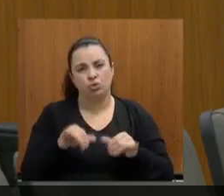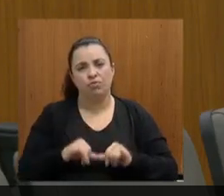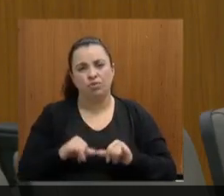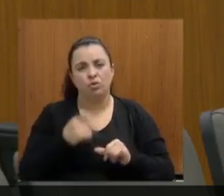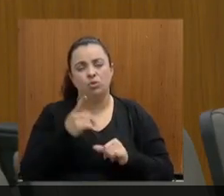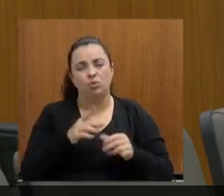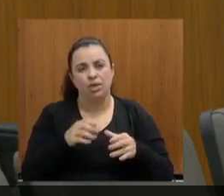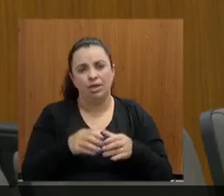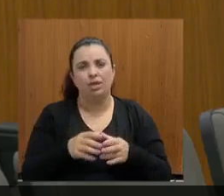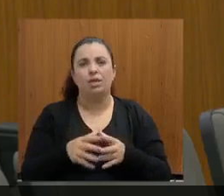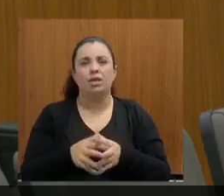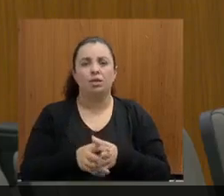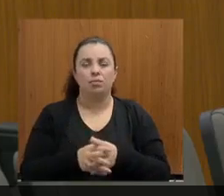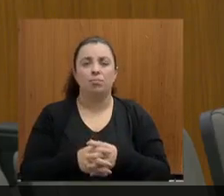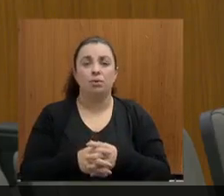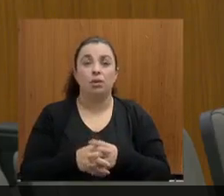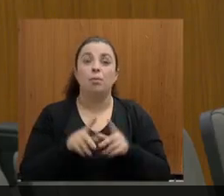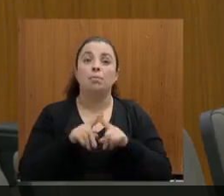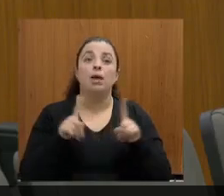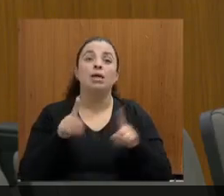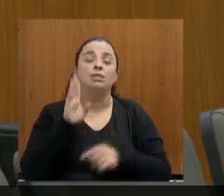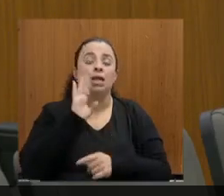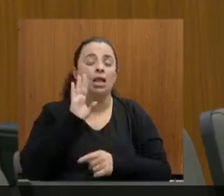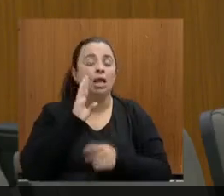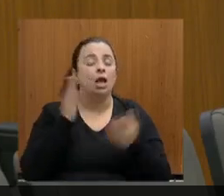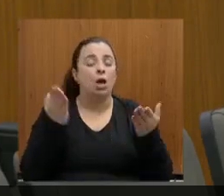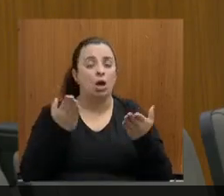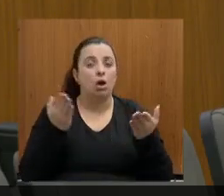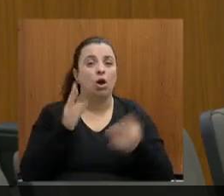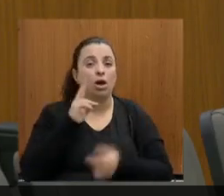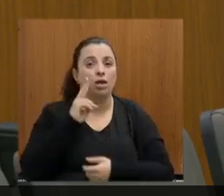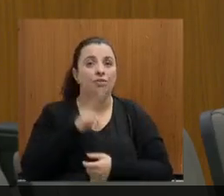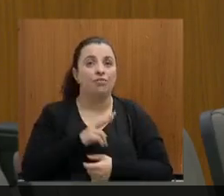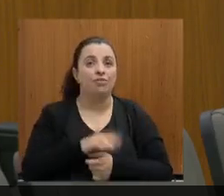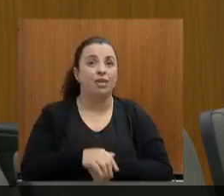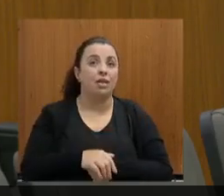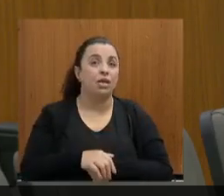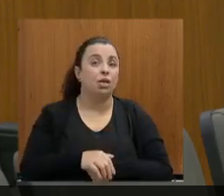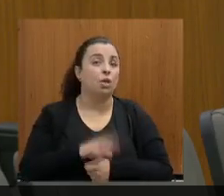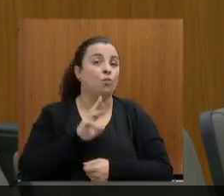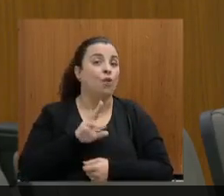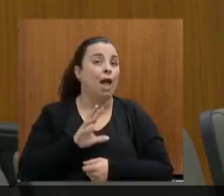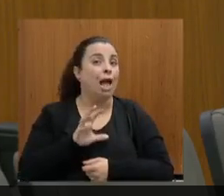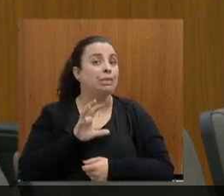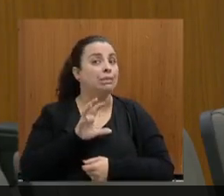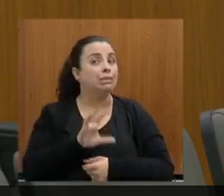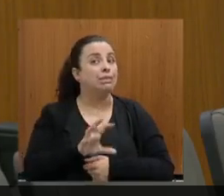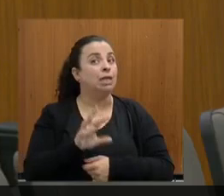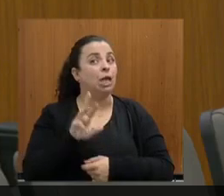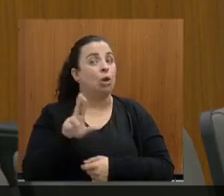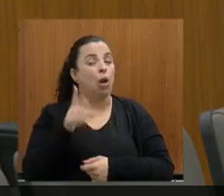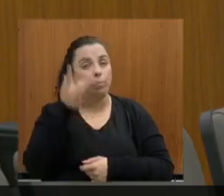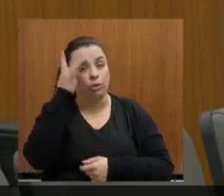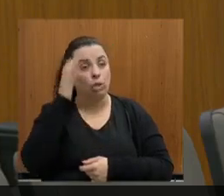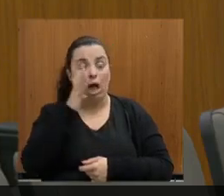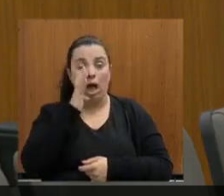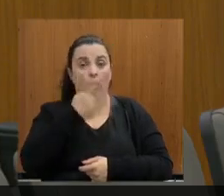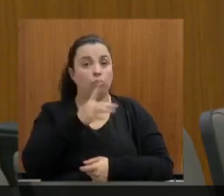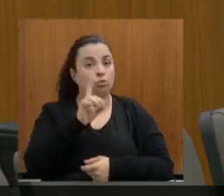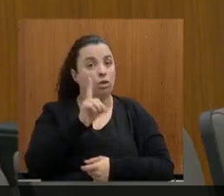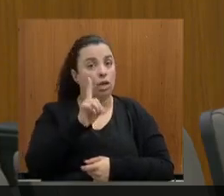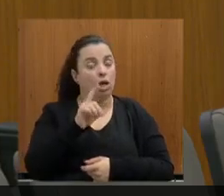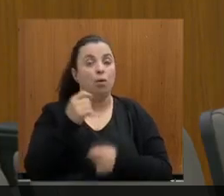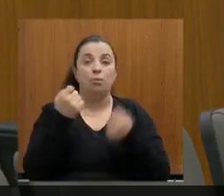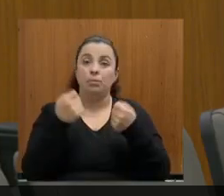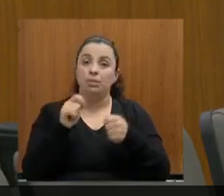e é muito legal gente acompanhar agora que não é bem assim como todo mundo fala né Nós em ter